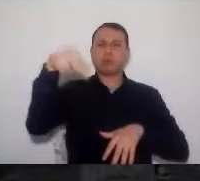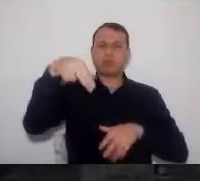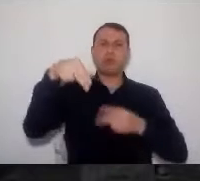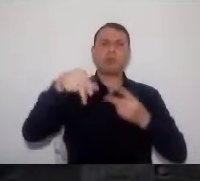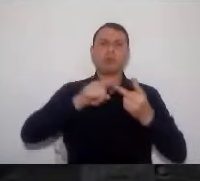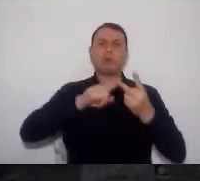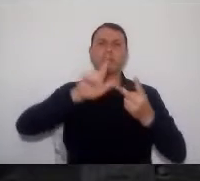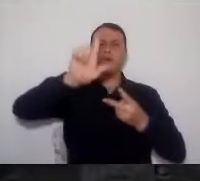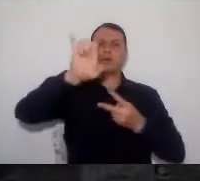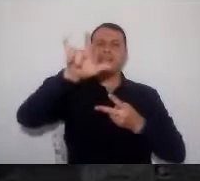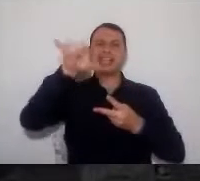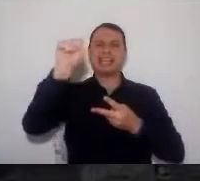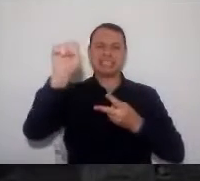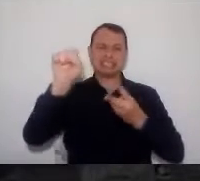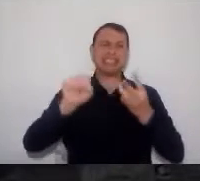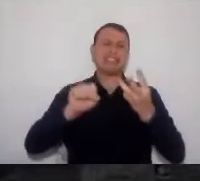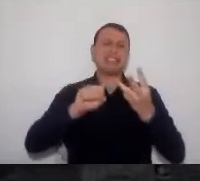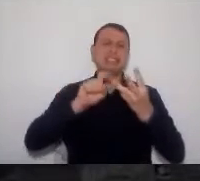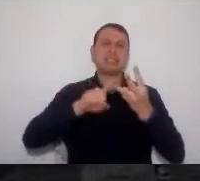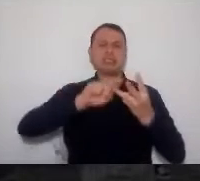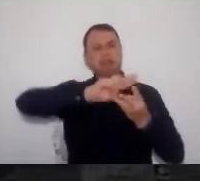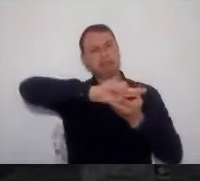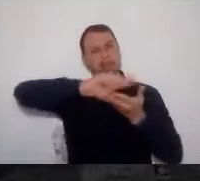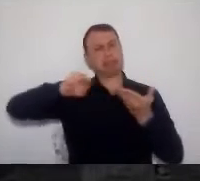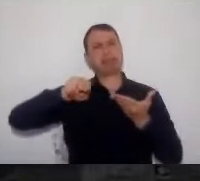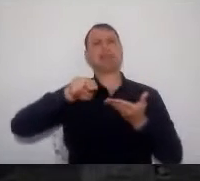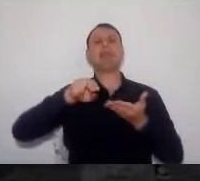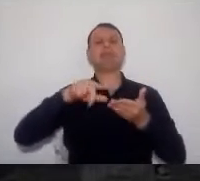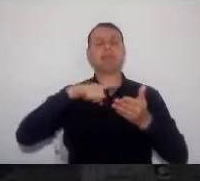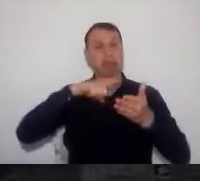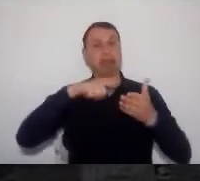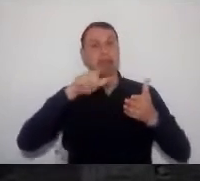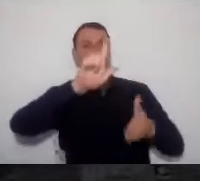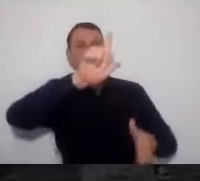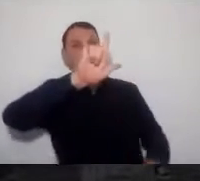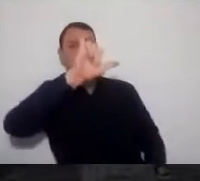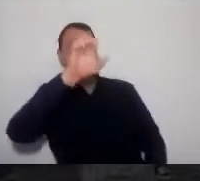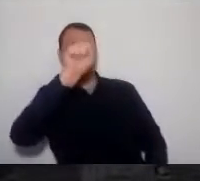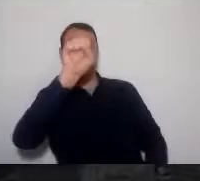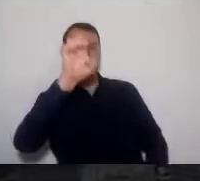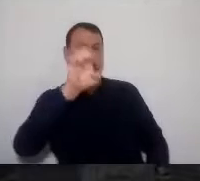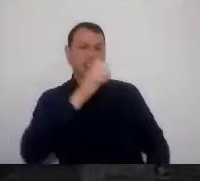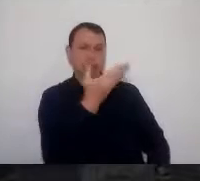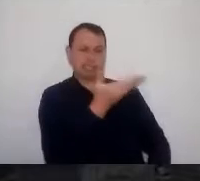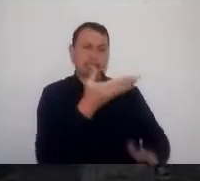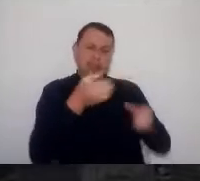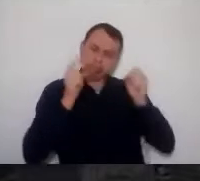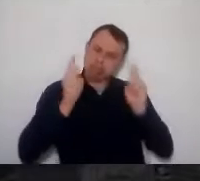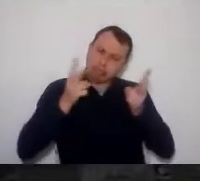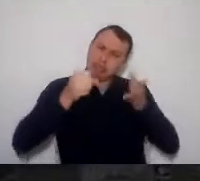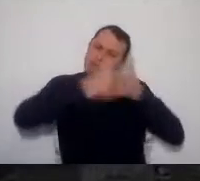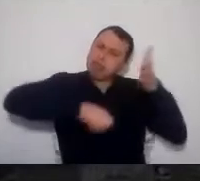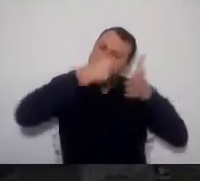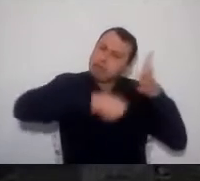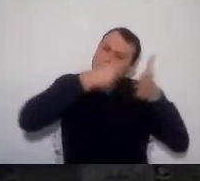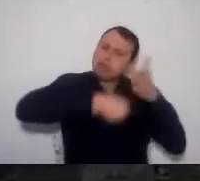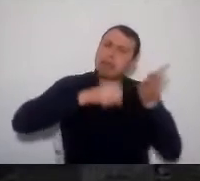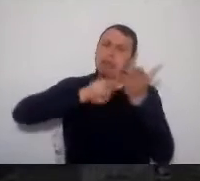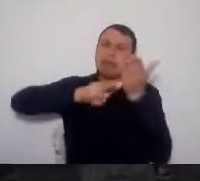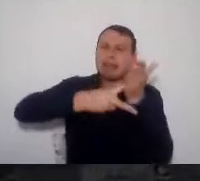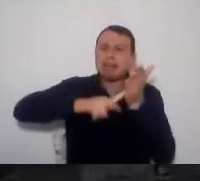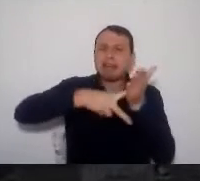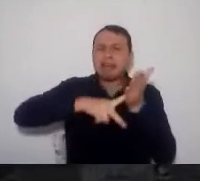Gleisi. Você está há muito tempo nessa luta do sindicato, com corpo, com alma e com vontade. Ousar